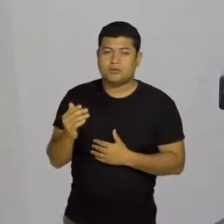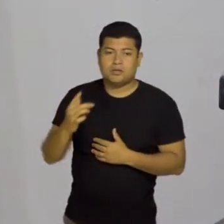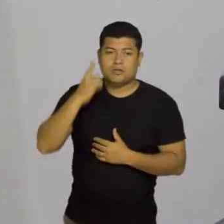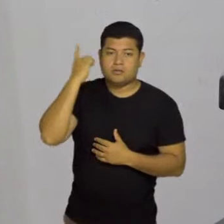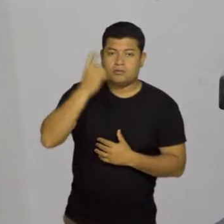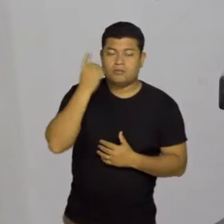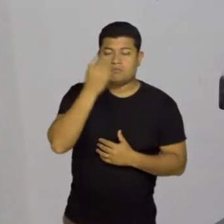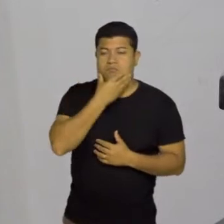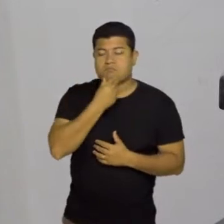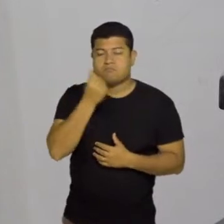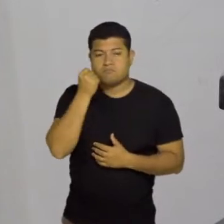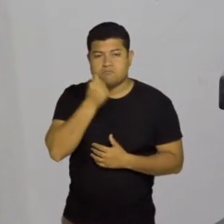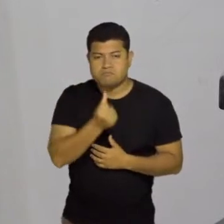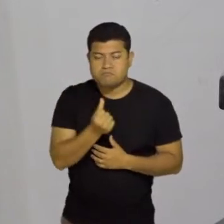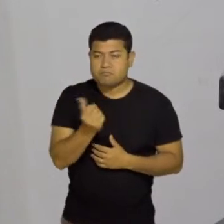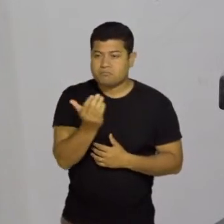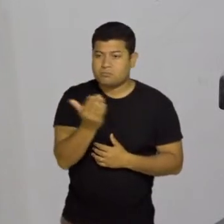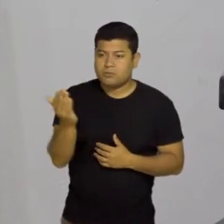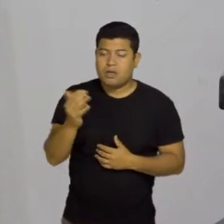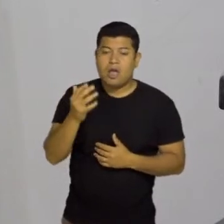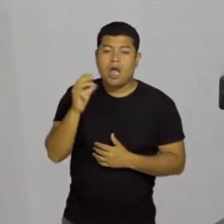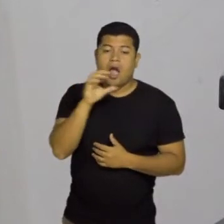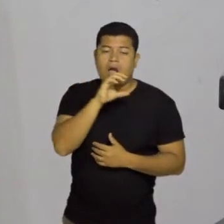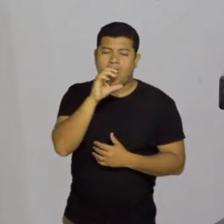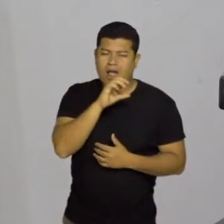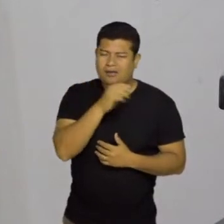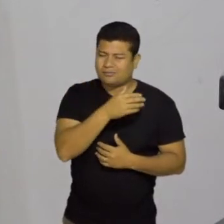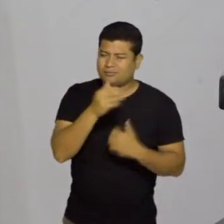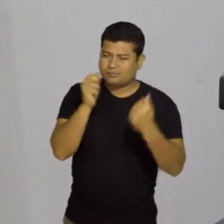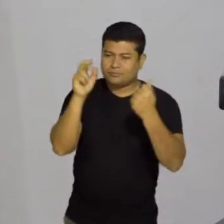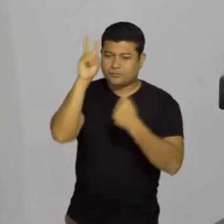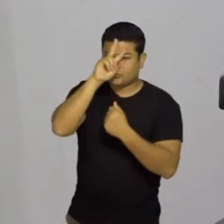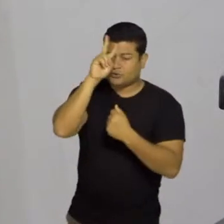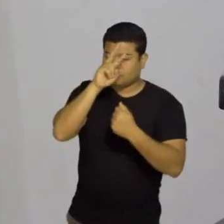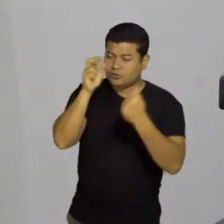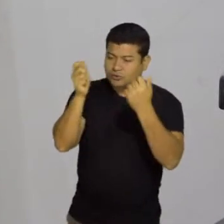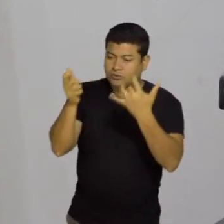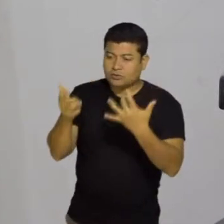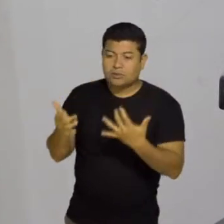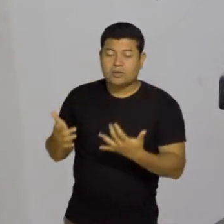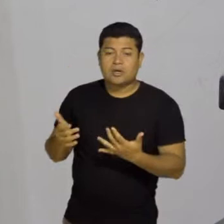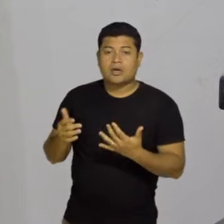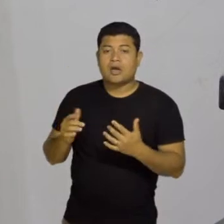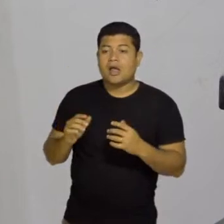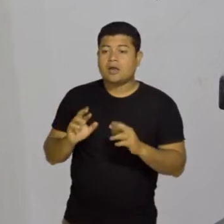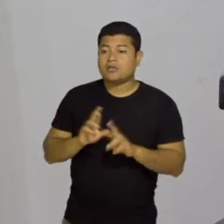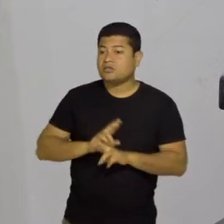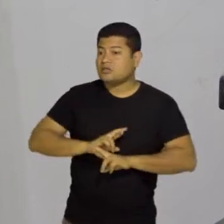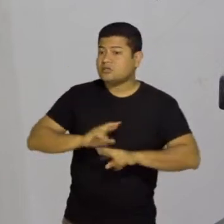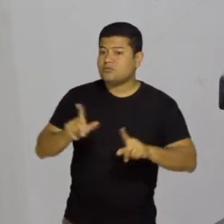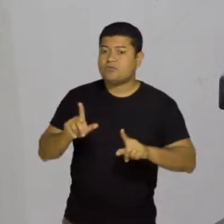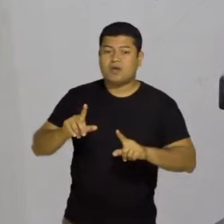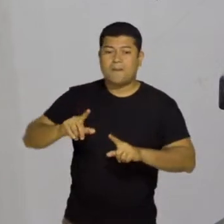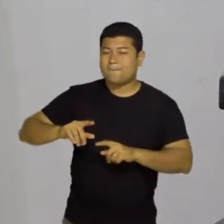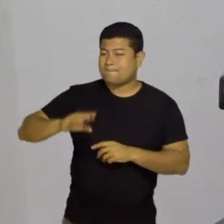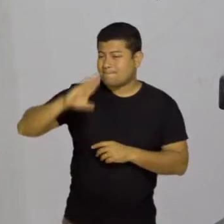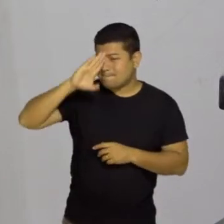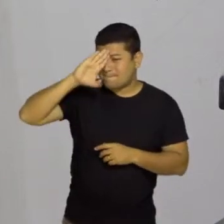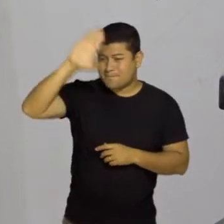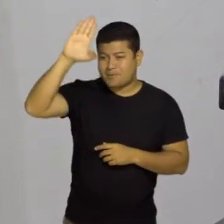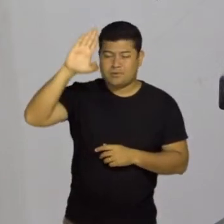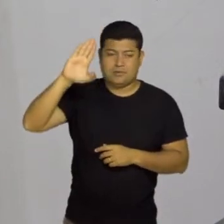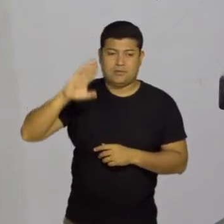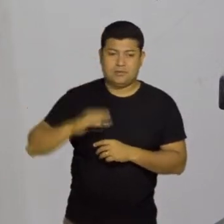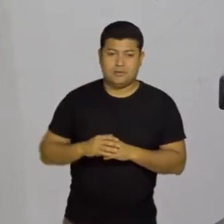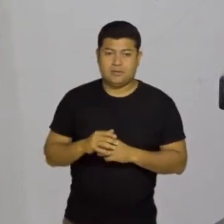senhoras, eles darem um breve depoimento de qual é a diferença para eles de ter